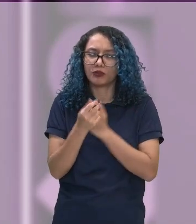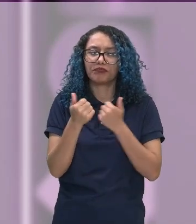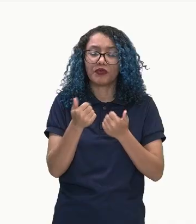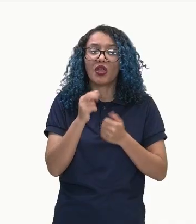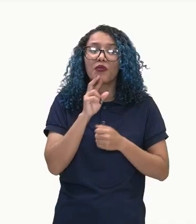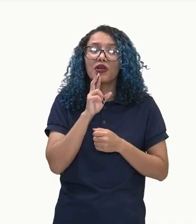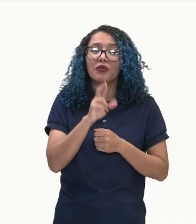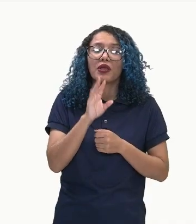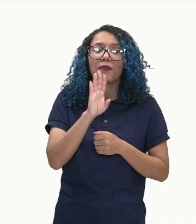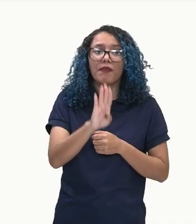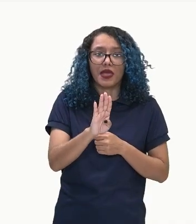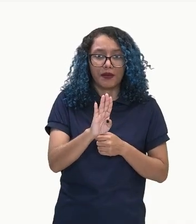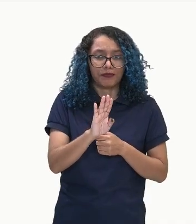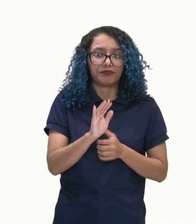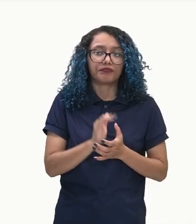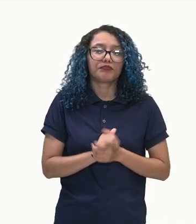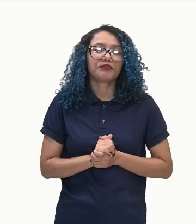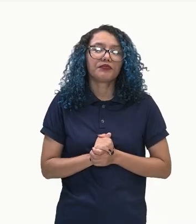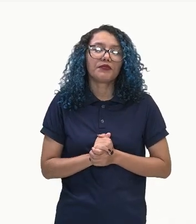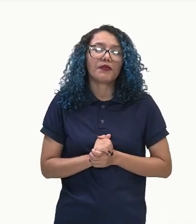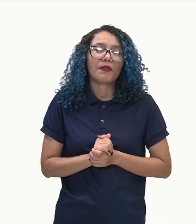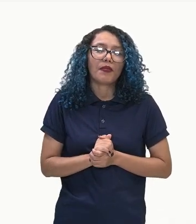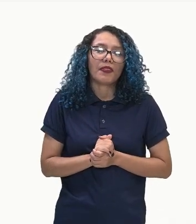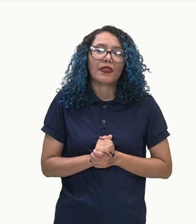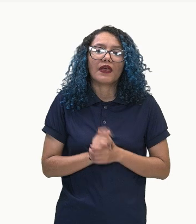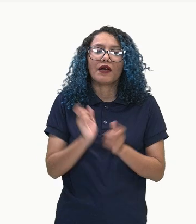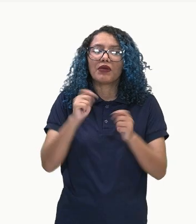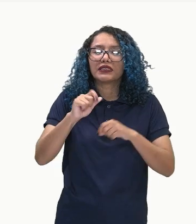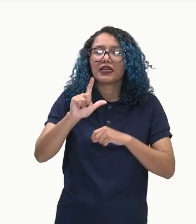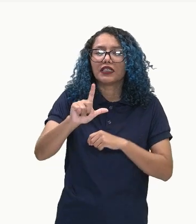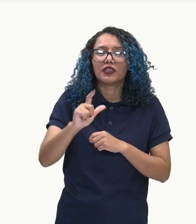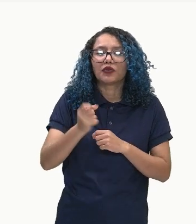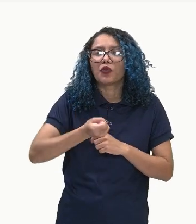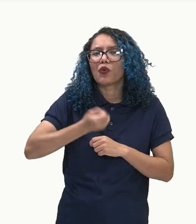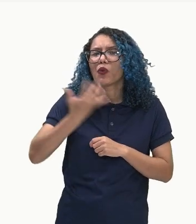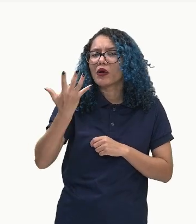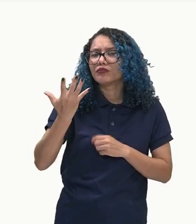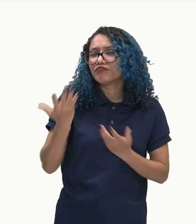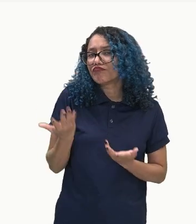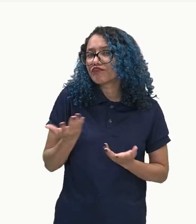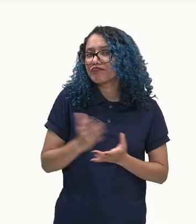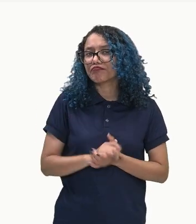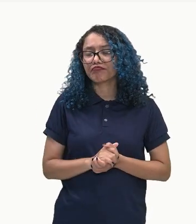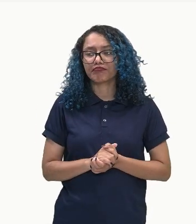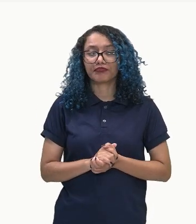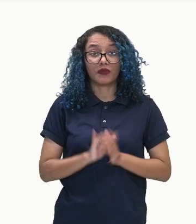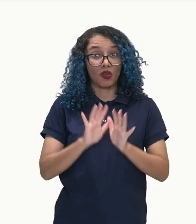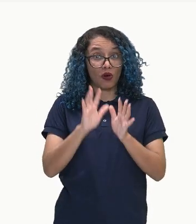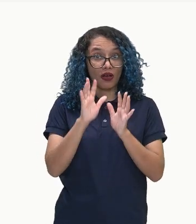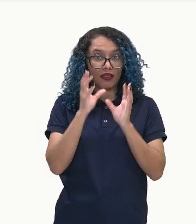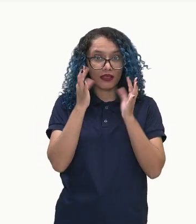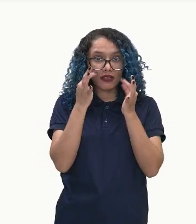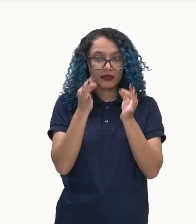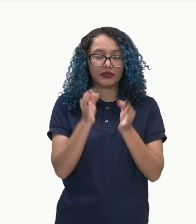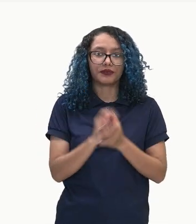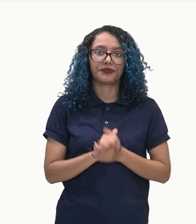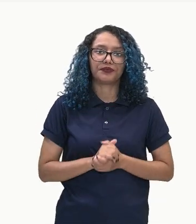é a capacidade da cisterna em litro? Aí, alunos, vou te fazer lembrar uma coisa bem importante. Vem aqui na